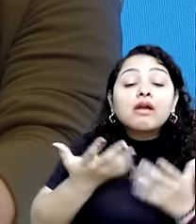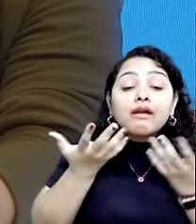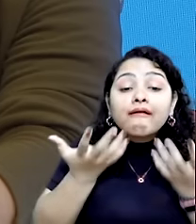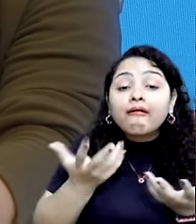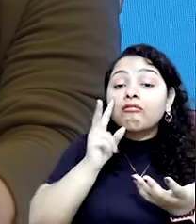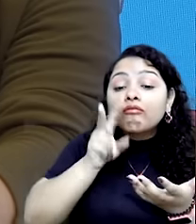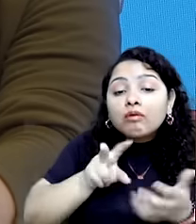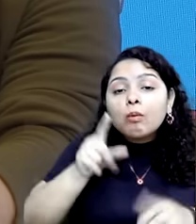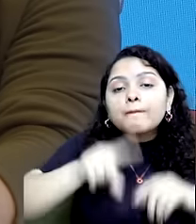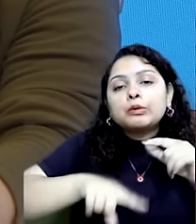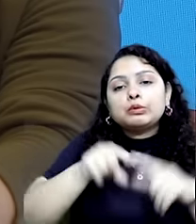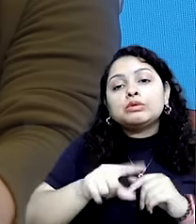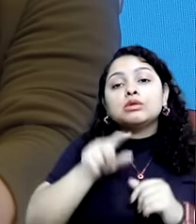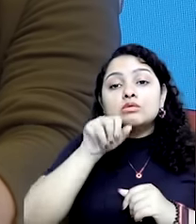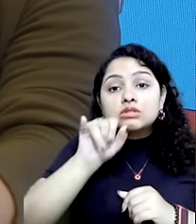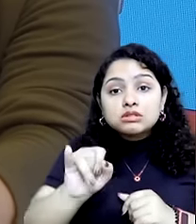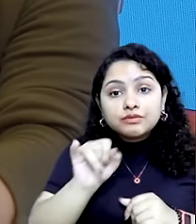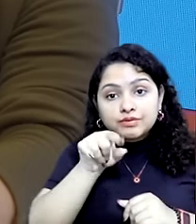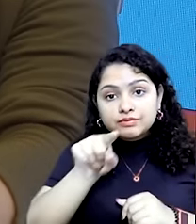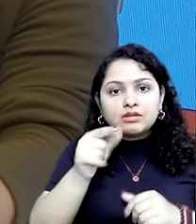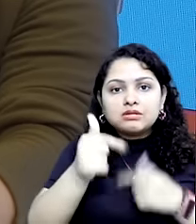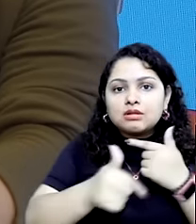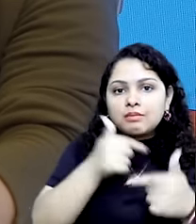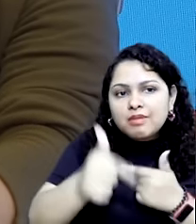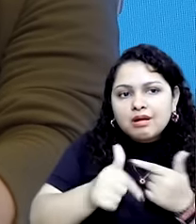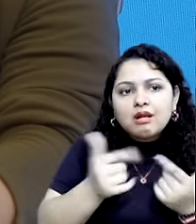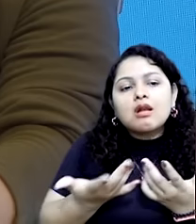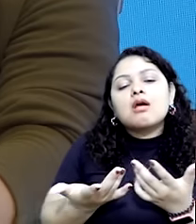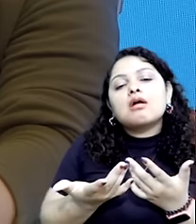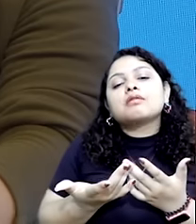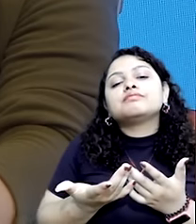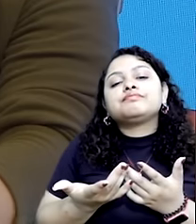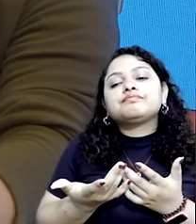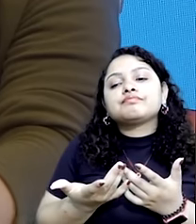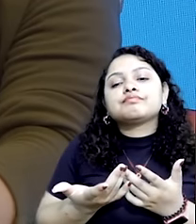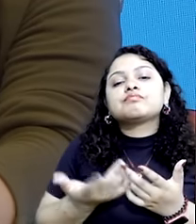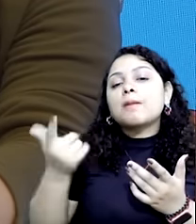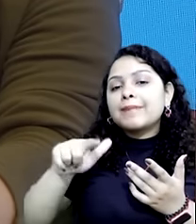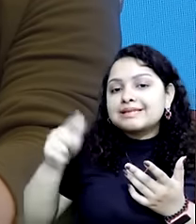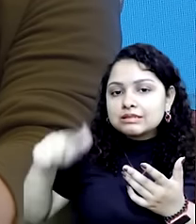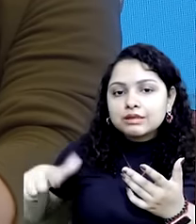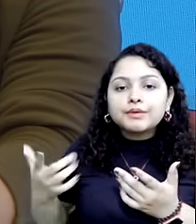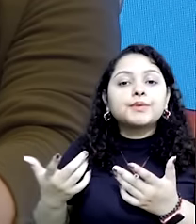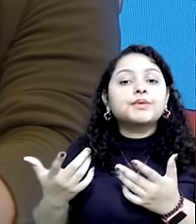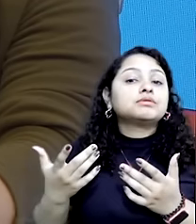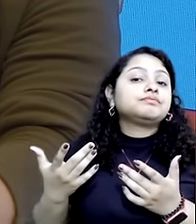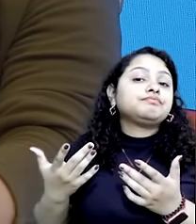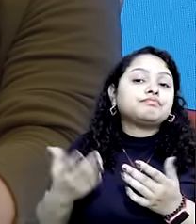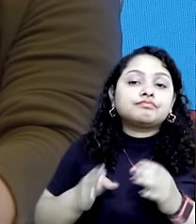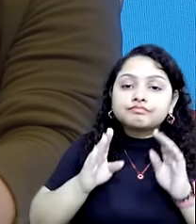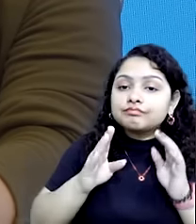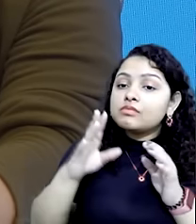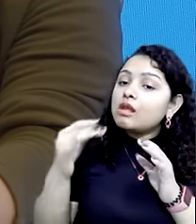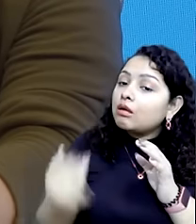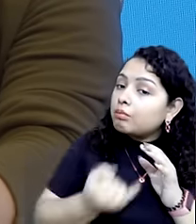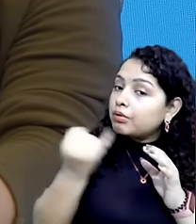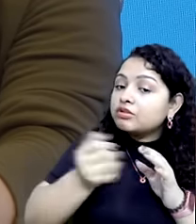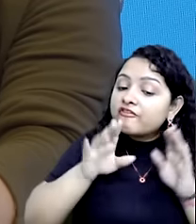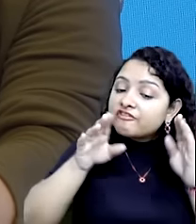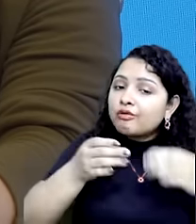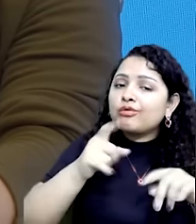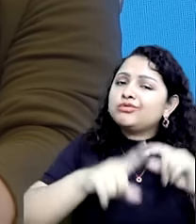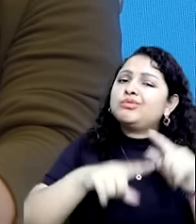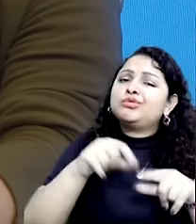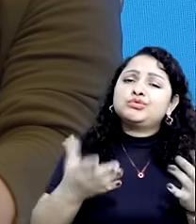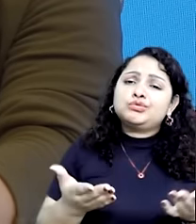em si então Toda vez que você tiver que trabalhar com muita eh consistência repetição e dar esses focos é interessante foco no